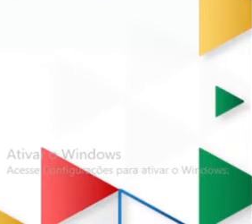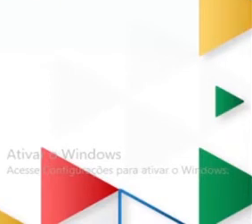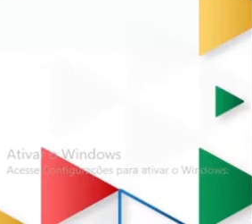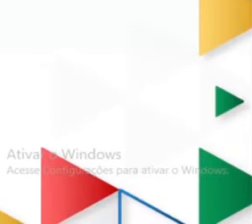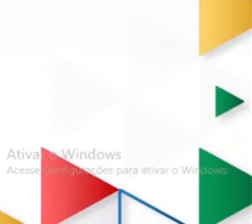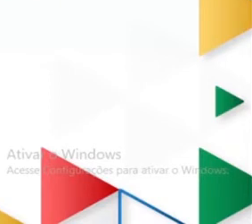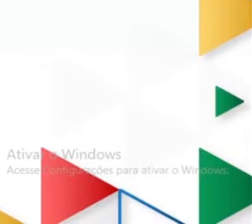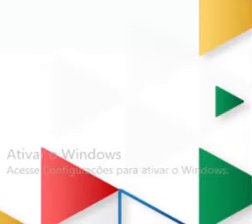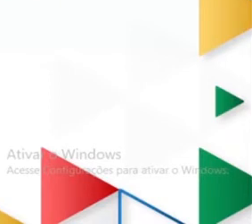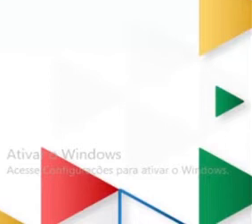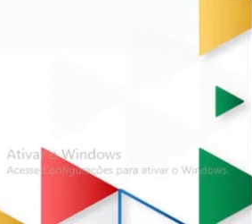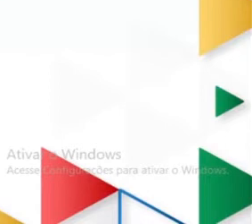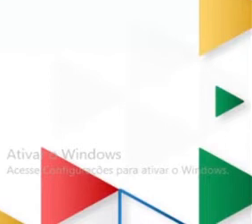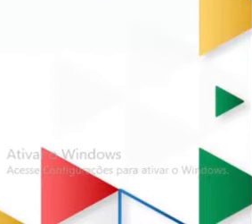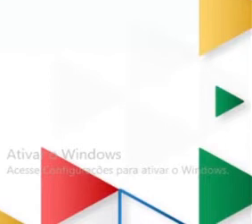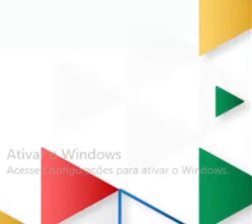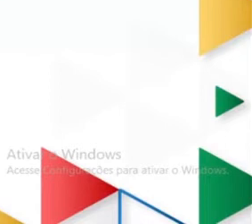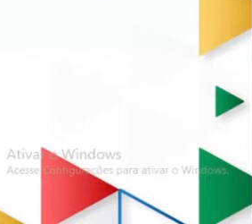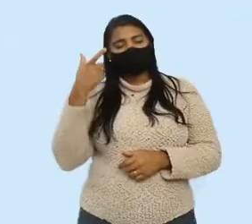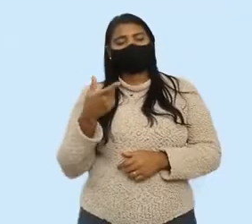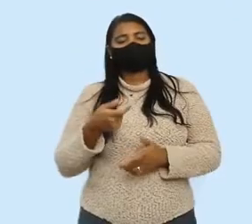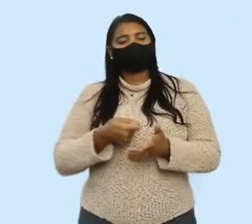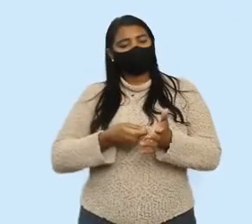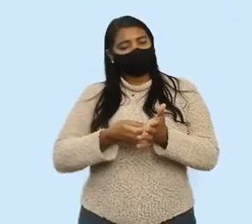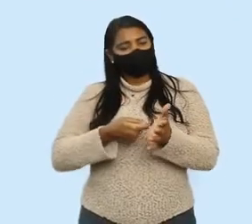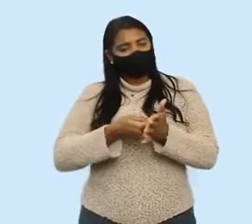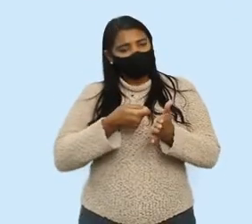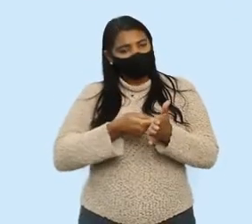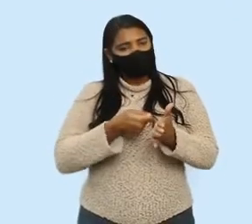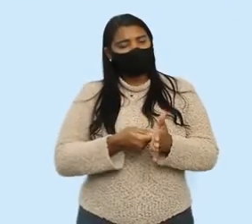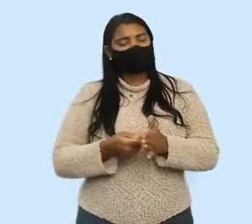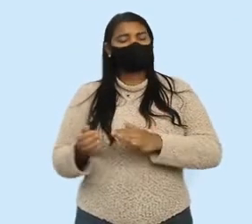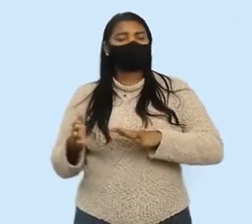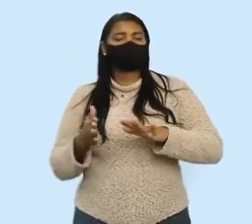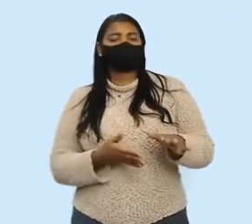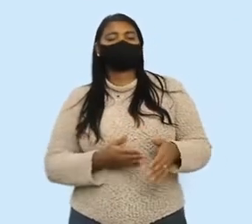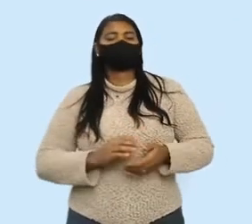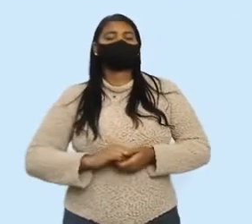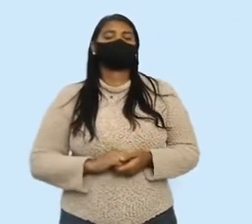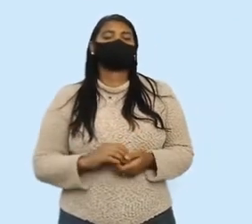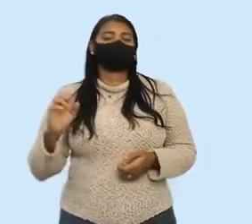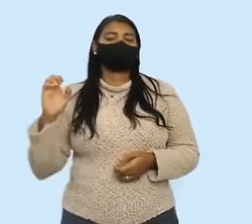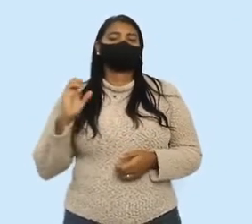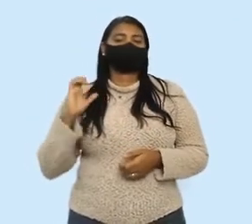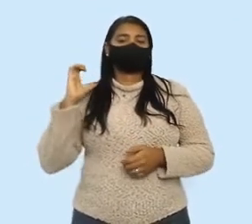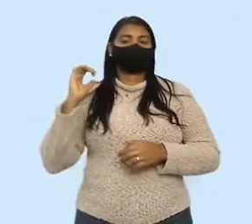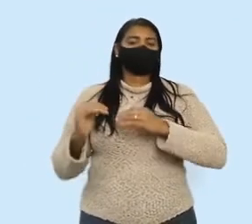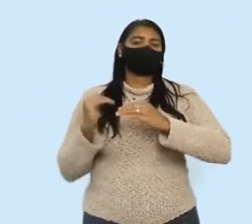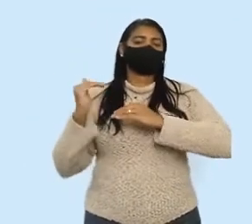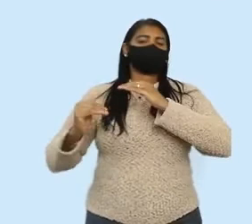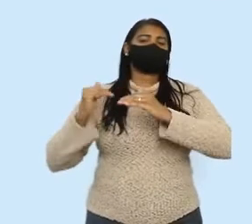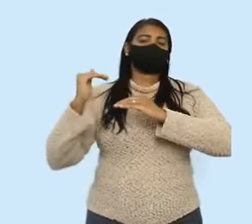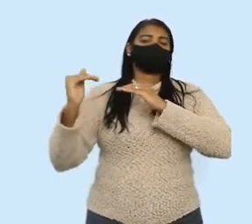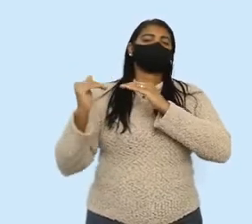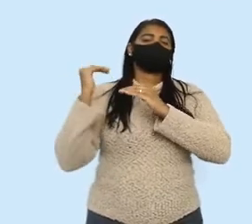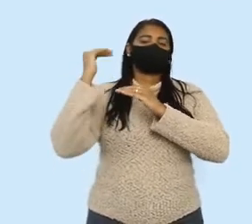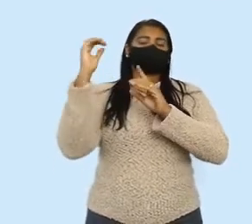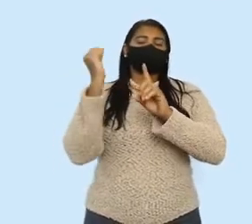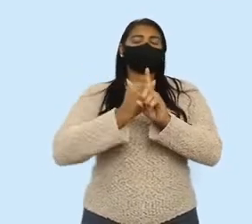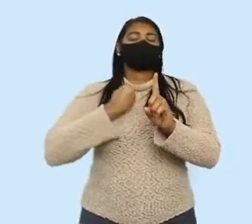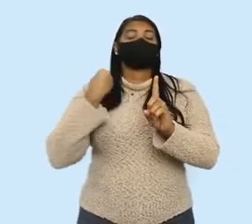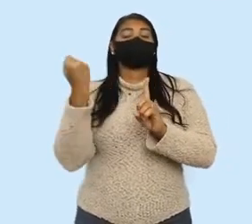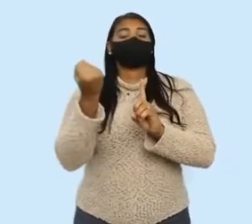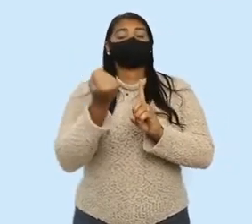diabo. Então, visto que o trabalho, que era a atividade, né, de uma classe que estava cada vez mais crescente na